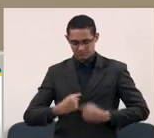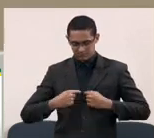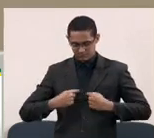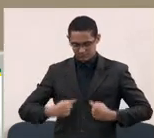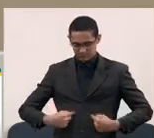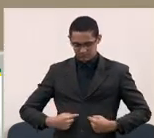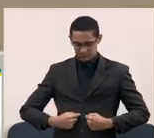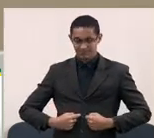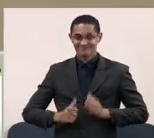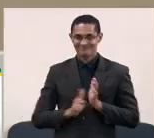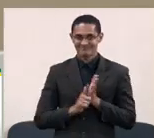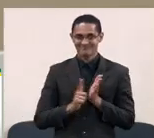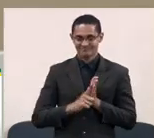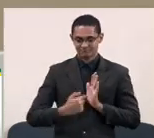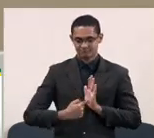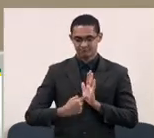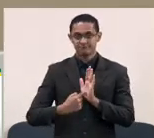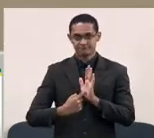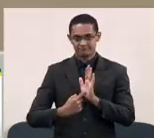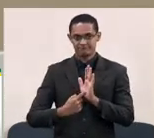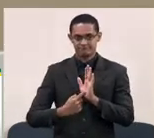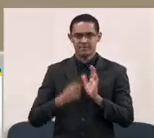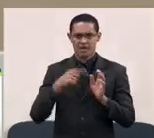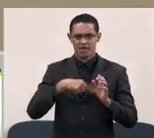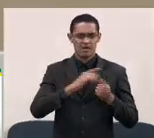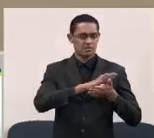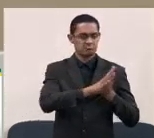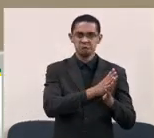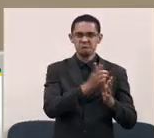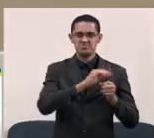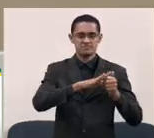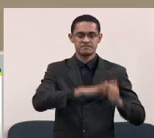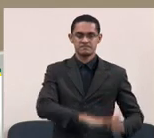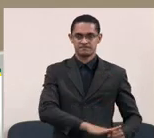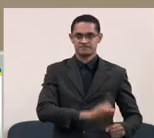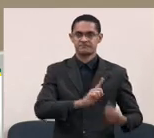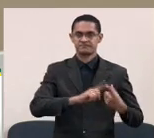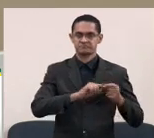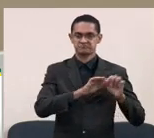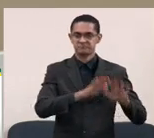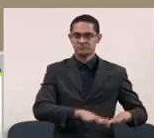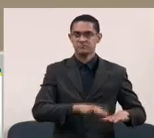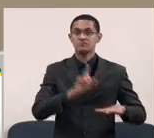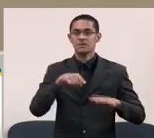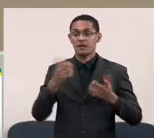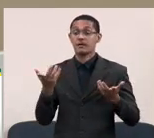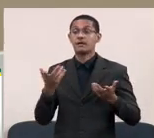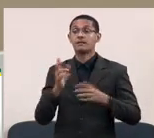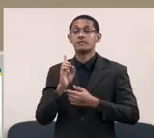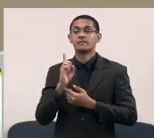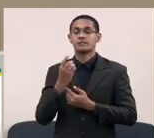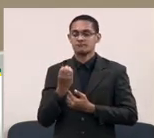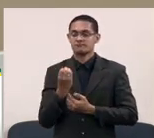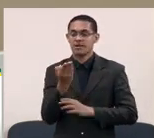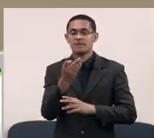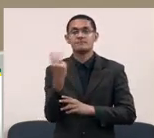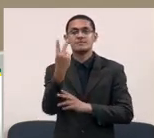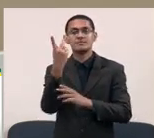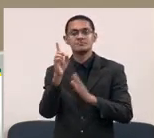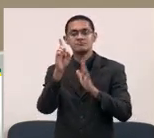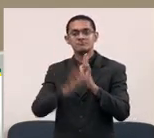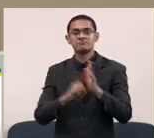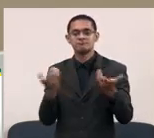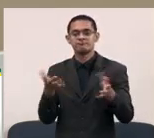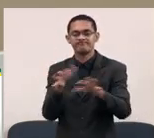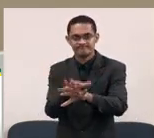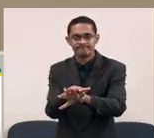deficiências ocultas, minimizando o preconceito e garantindo a inclusão dessas pessoas com respeito e dignidade. Senhora,